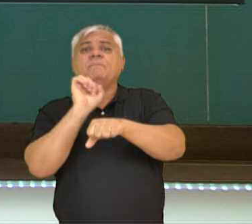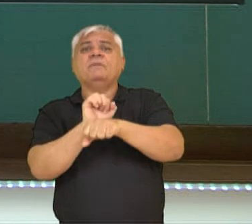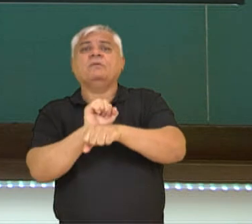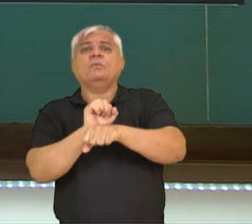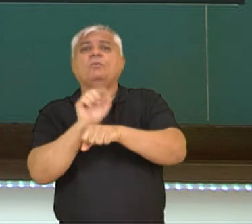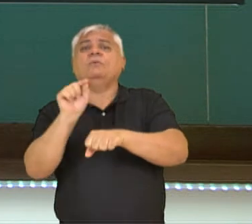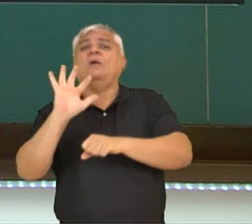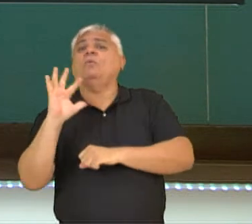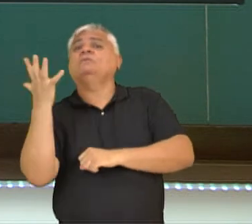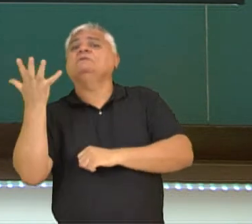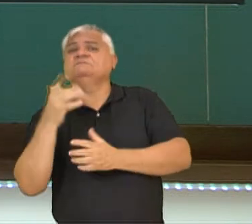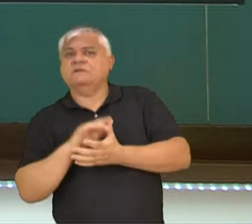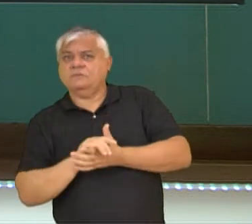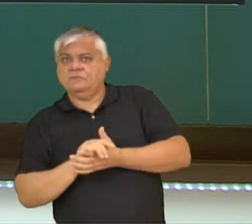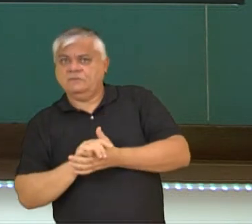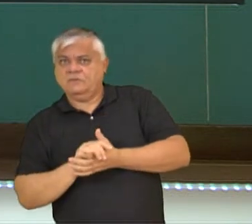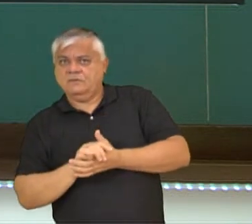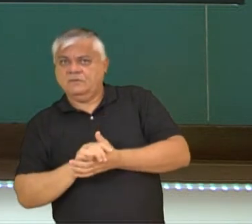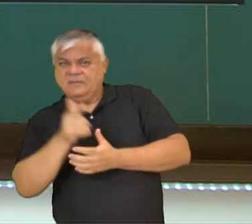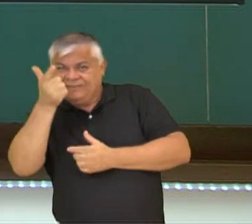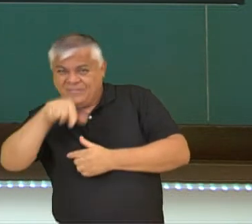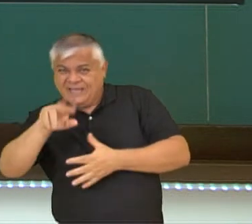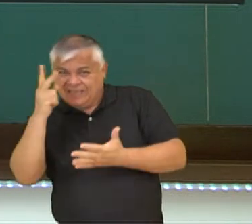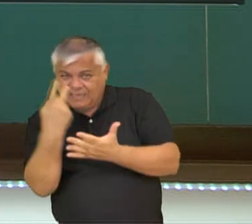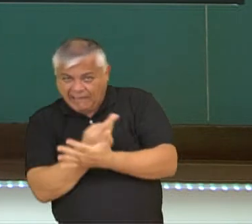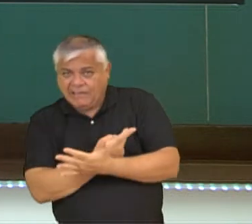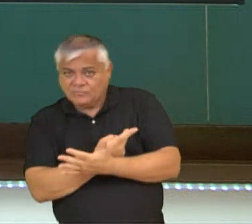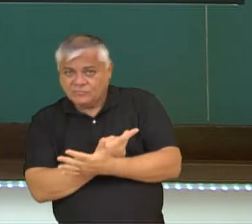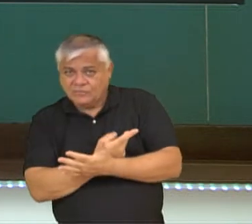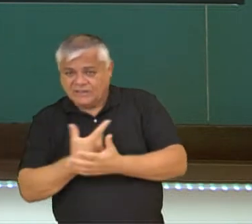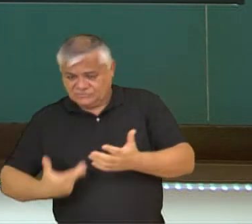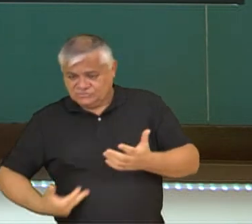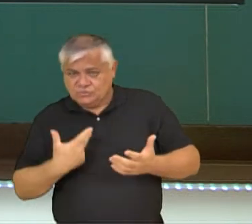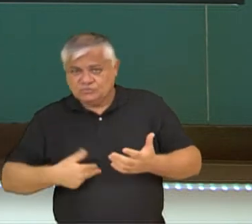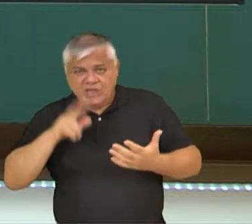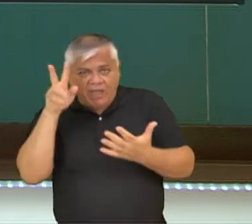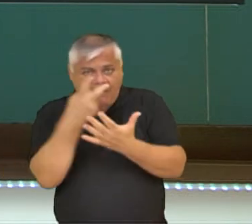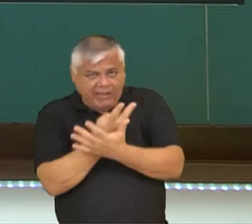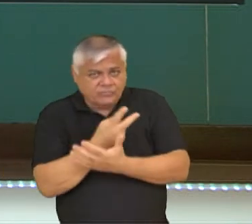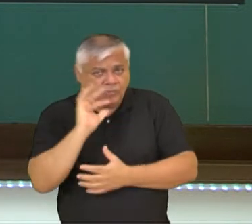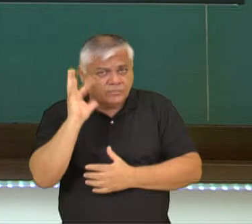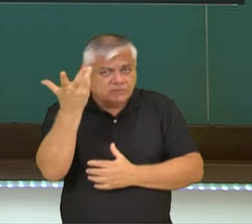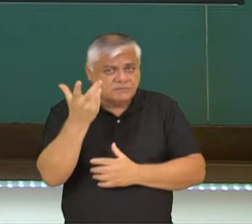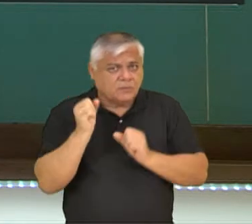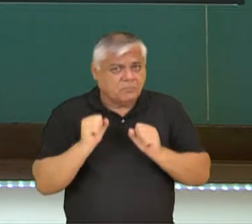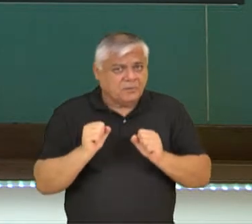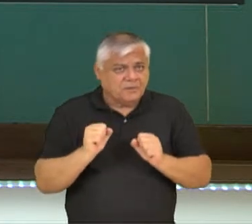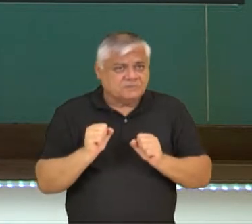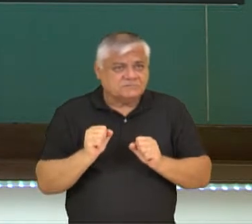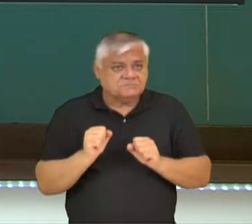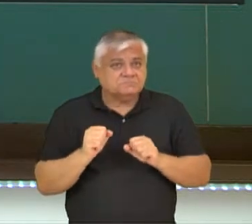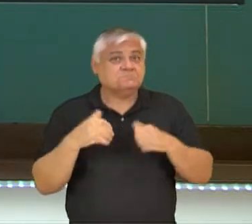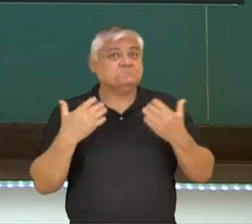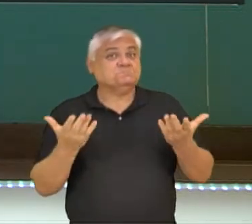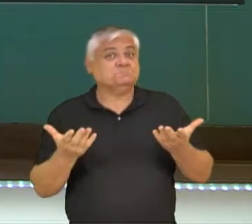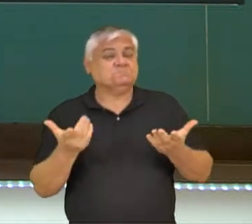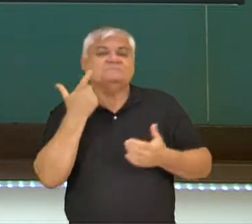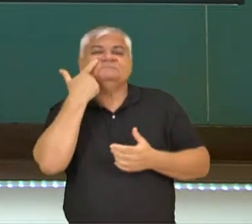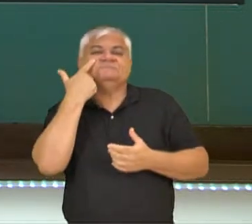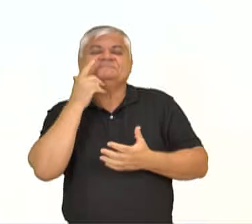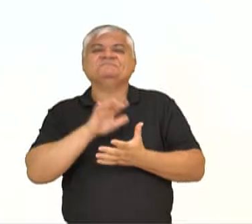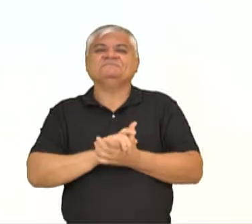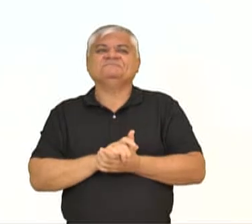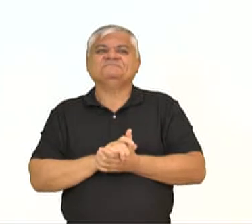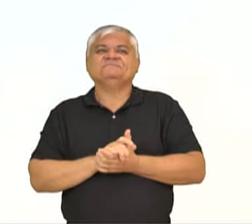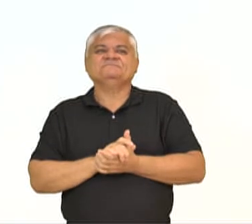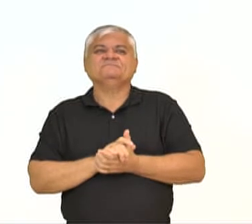pode imaginar? Será que houve mais um engano na cirurgia do personagem? Vamos lá? Ao